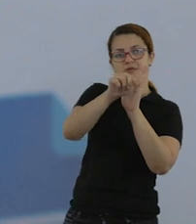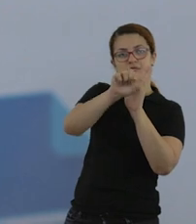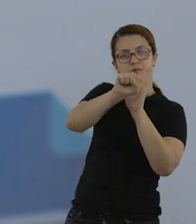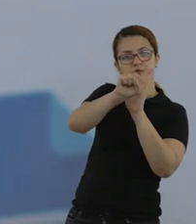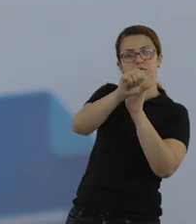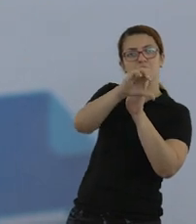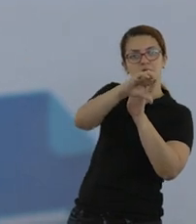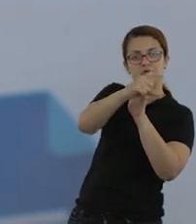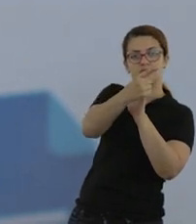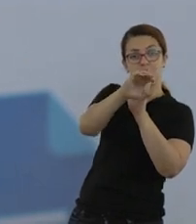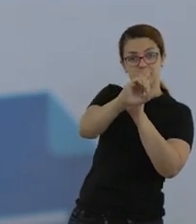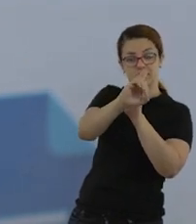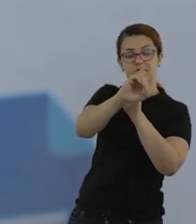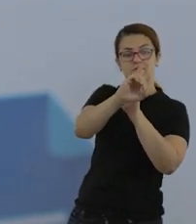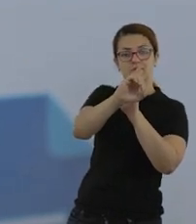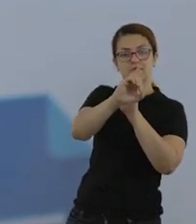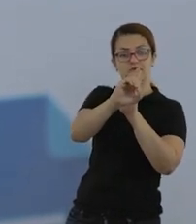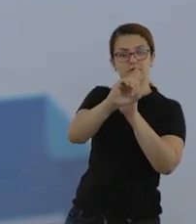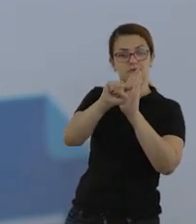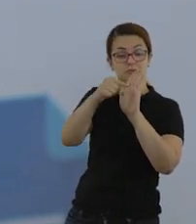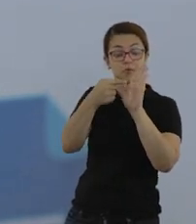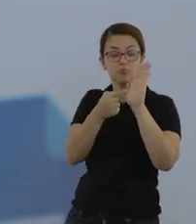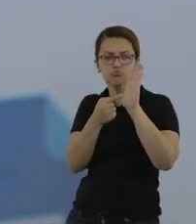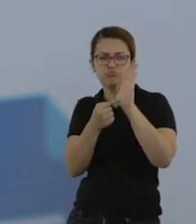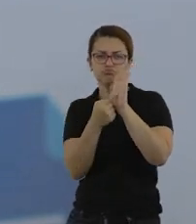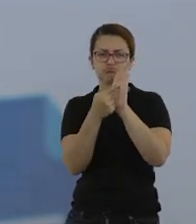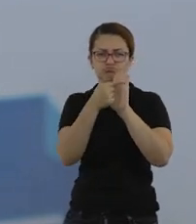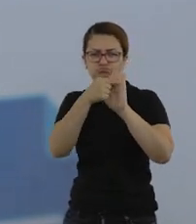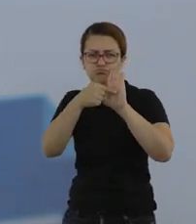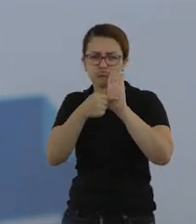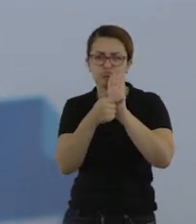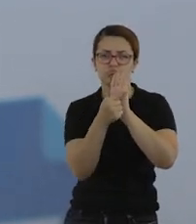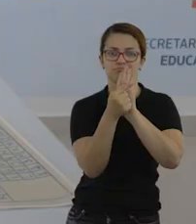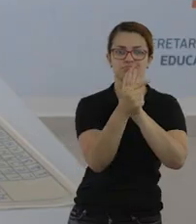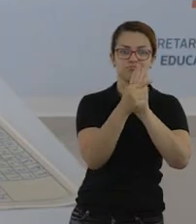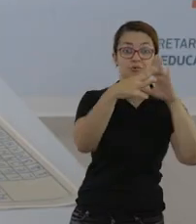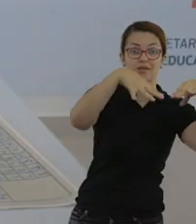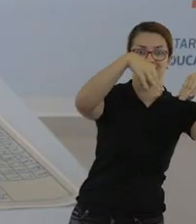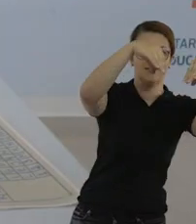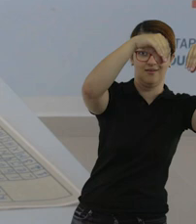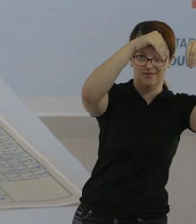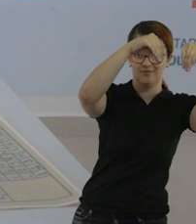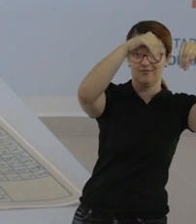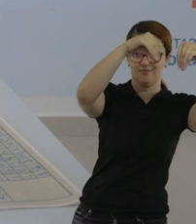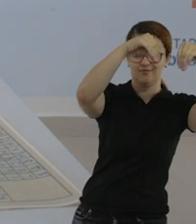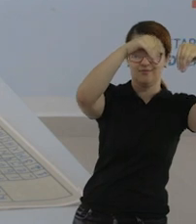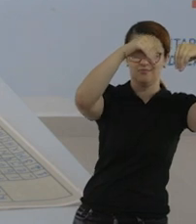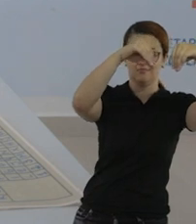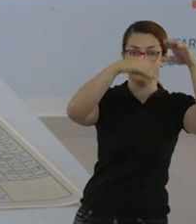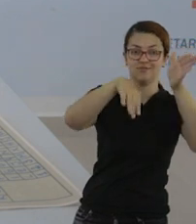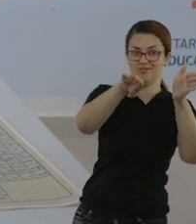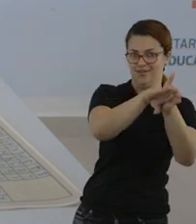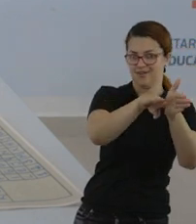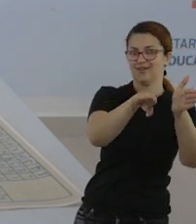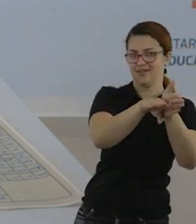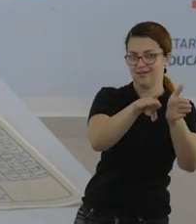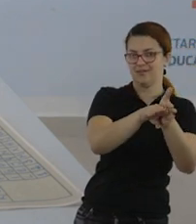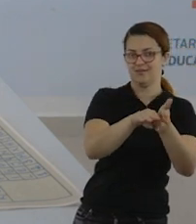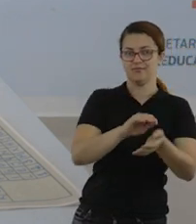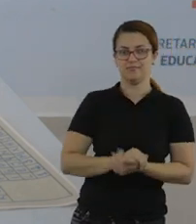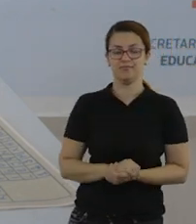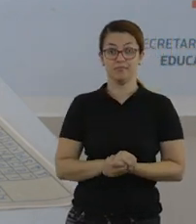7, 8, 9, 10. Você vai fazer esse caminho para o João chegar até o castelo e a criança